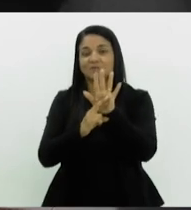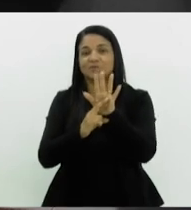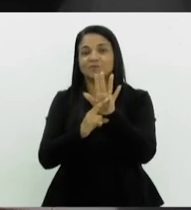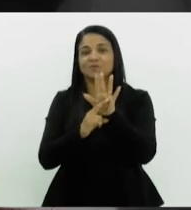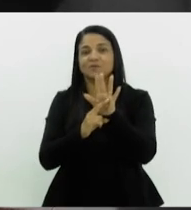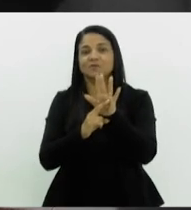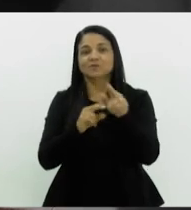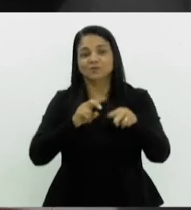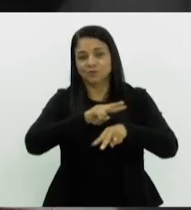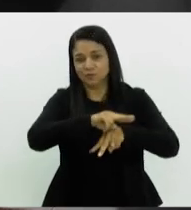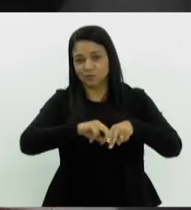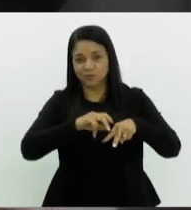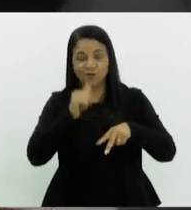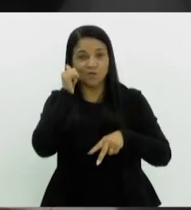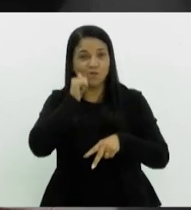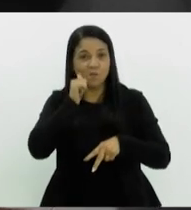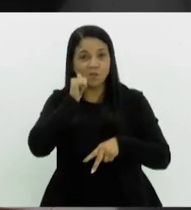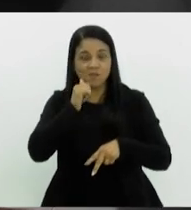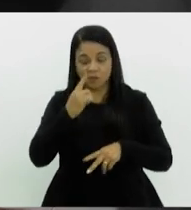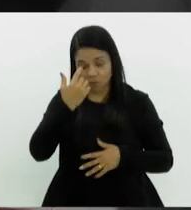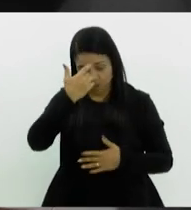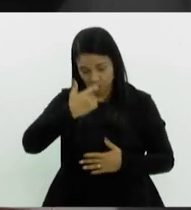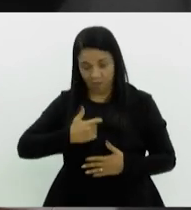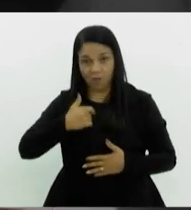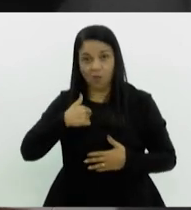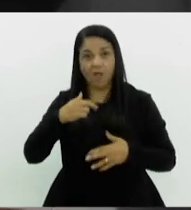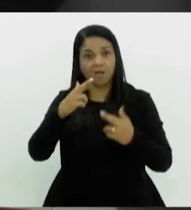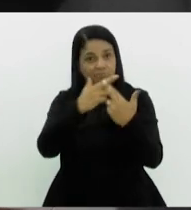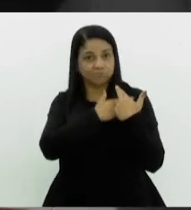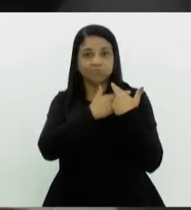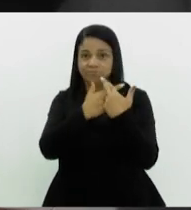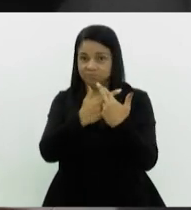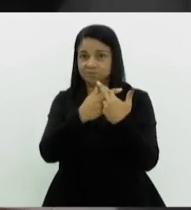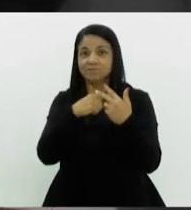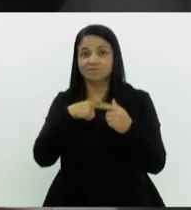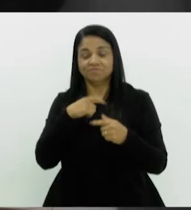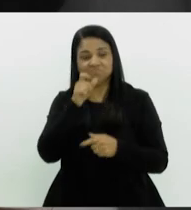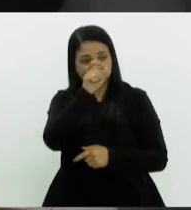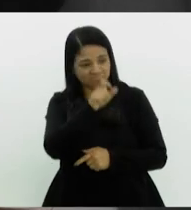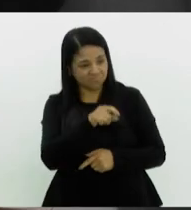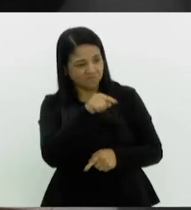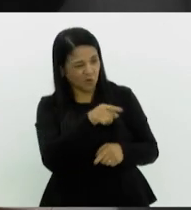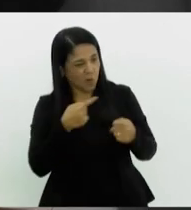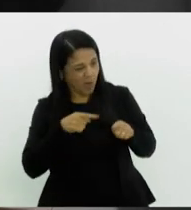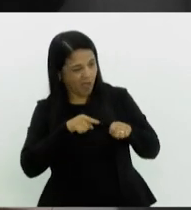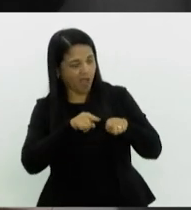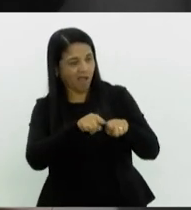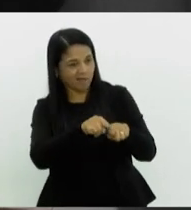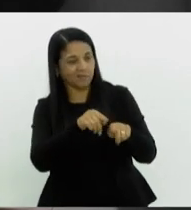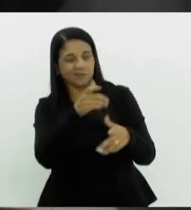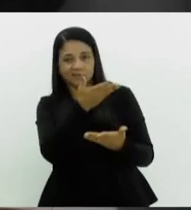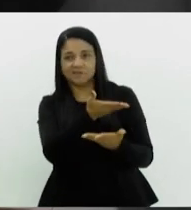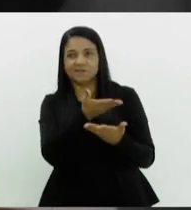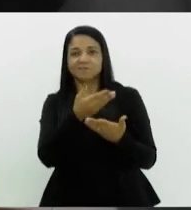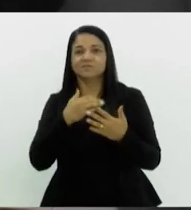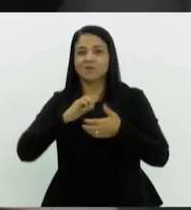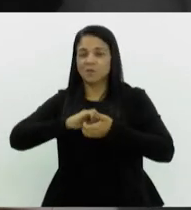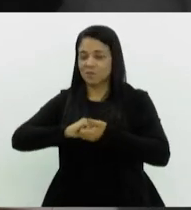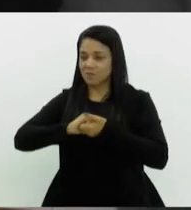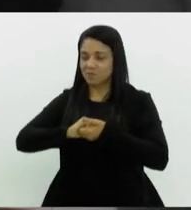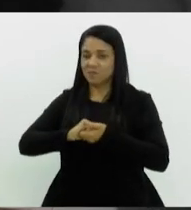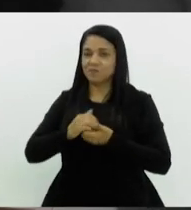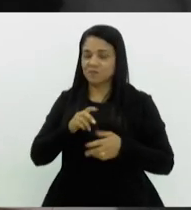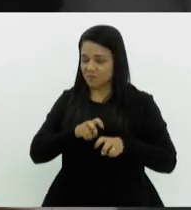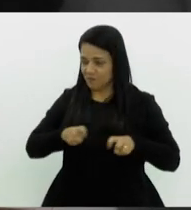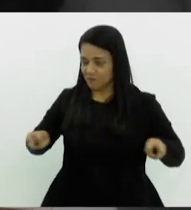a responsabilidade é grande, então eu tenho na senhora uma aliada. Cumprimento todos os meus colegas na pessoa do